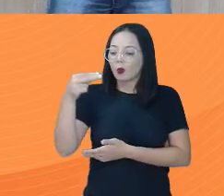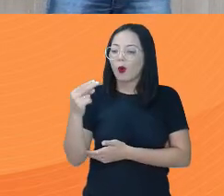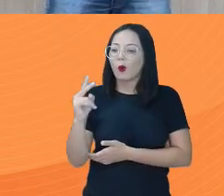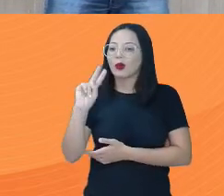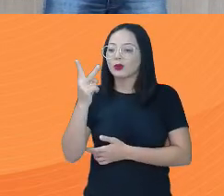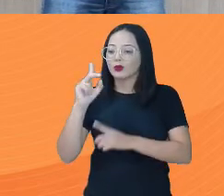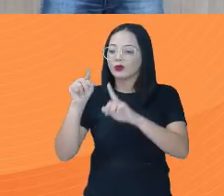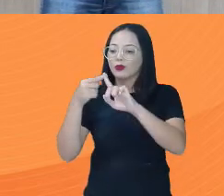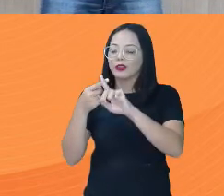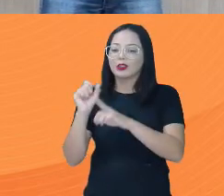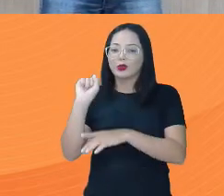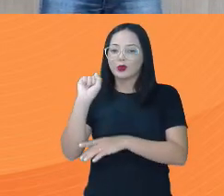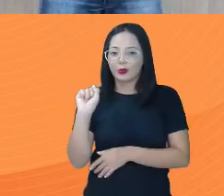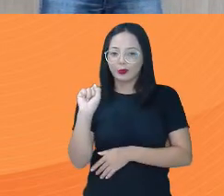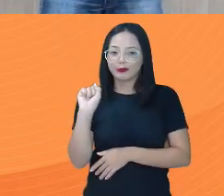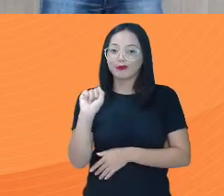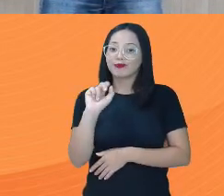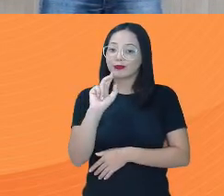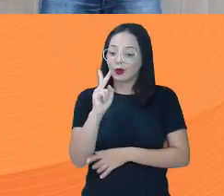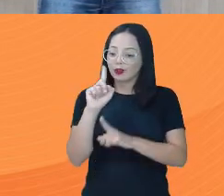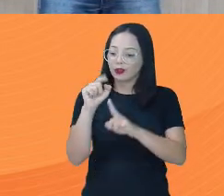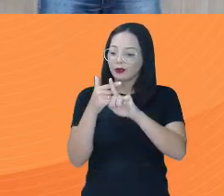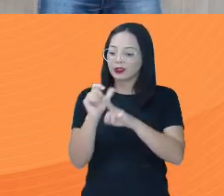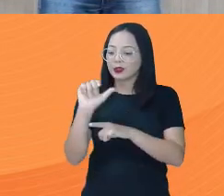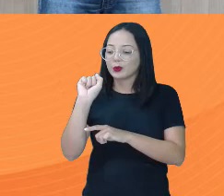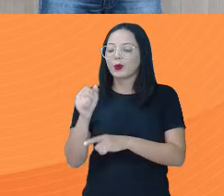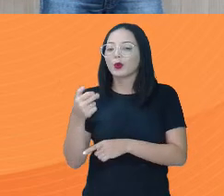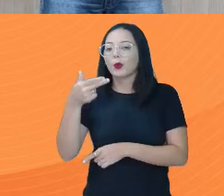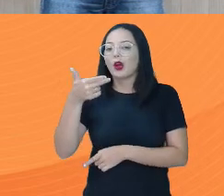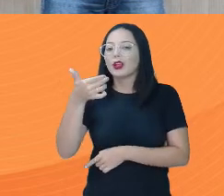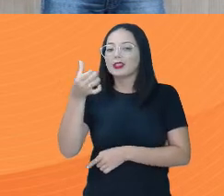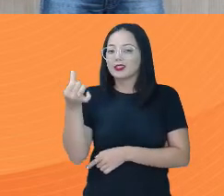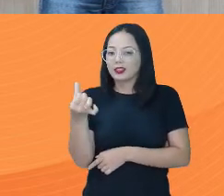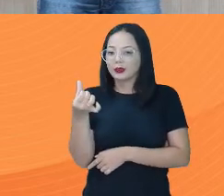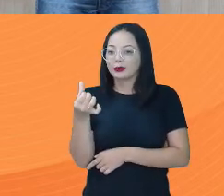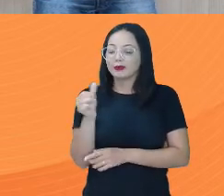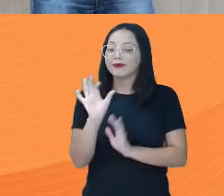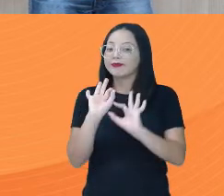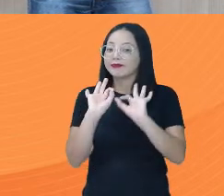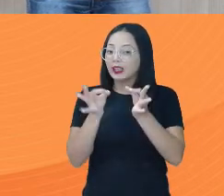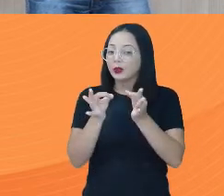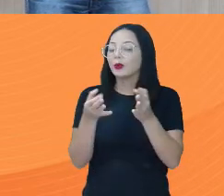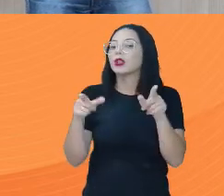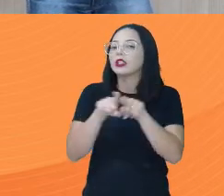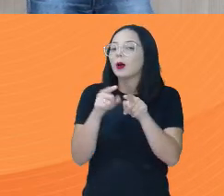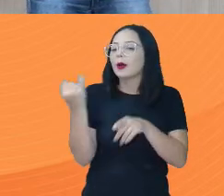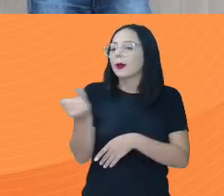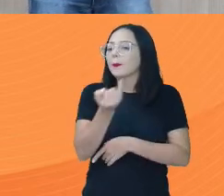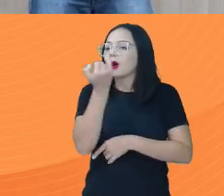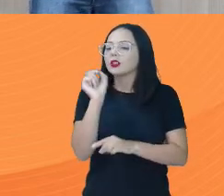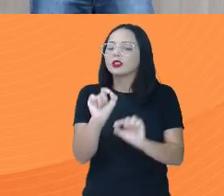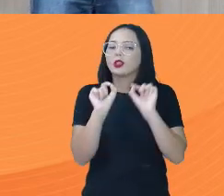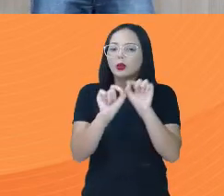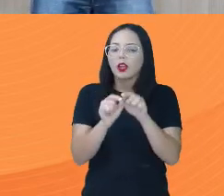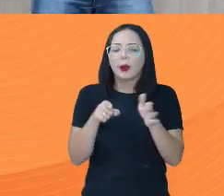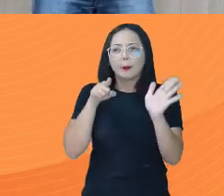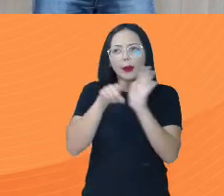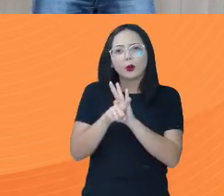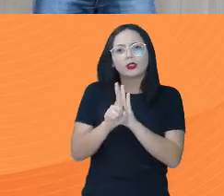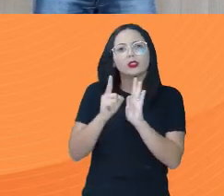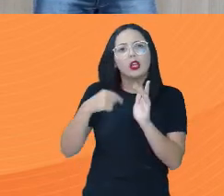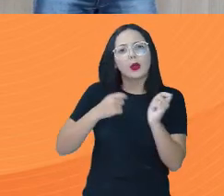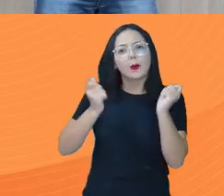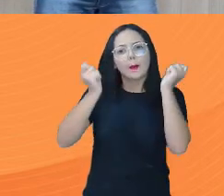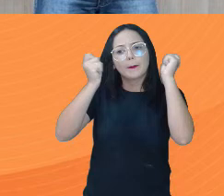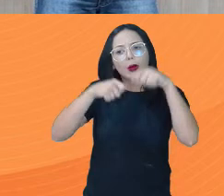2 vezes 8. 2 vezes 8 é igual a 16. Outra coisa bastante importante. Será que eu